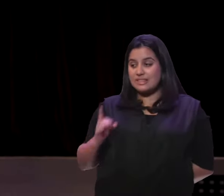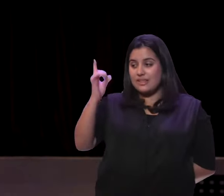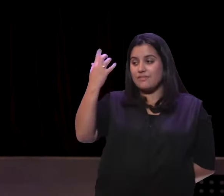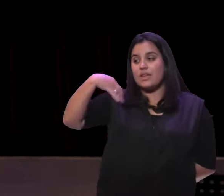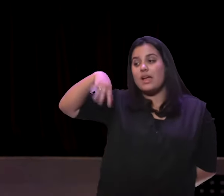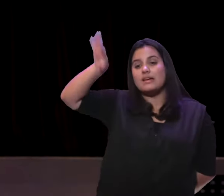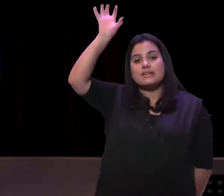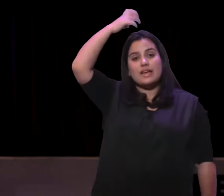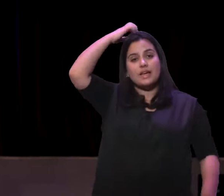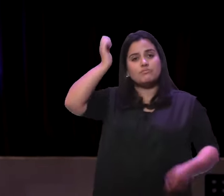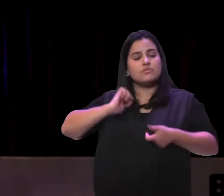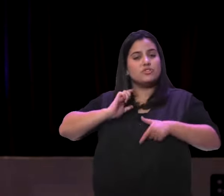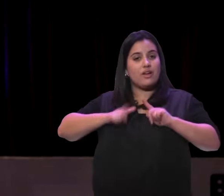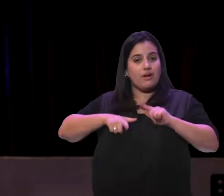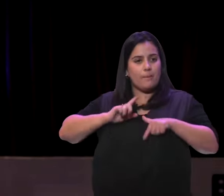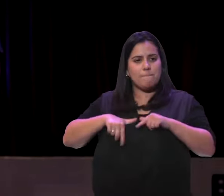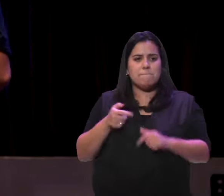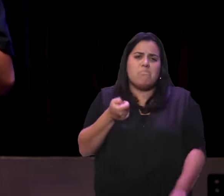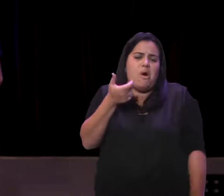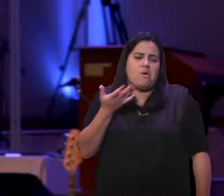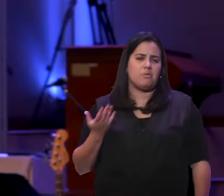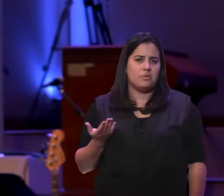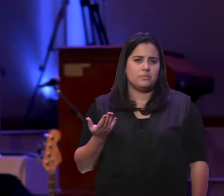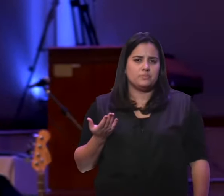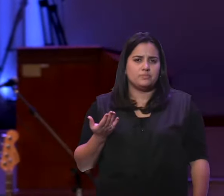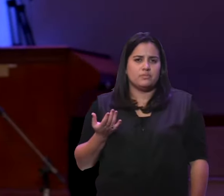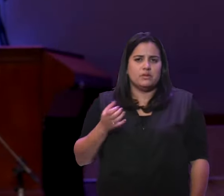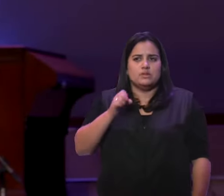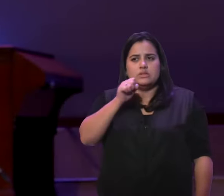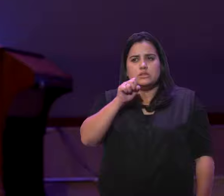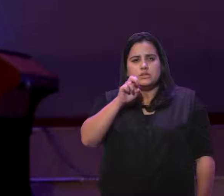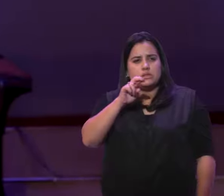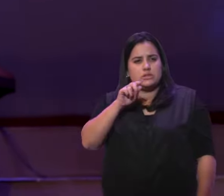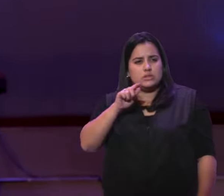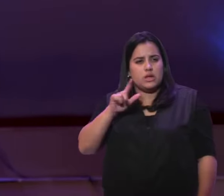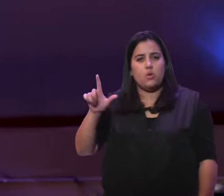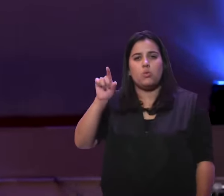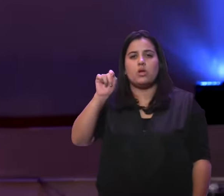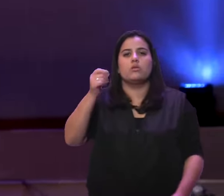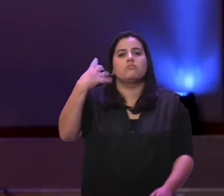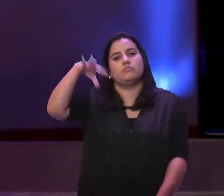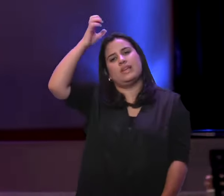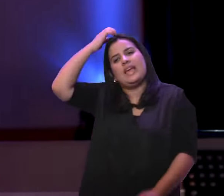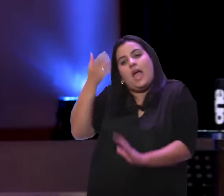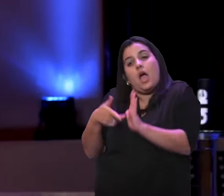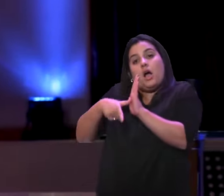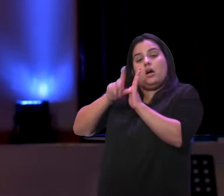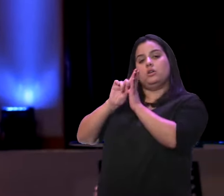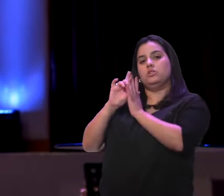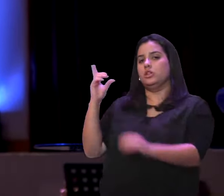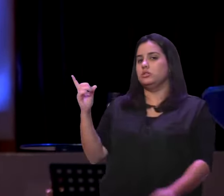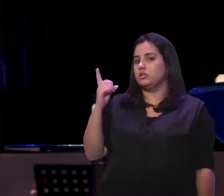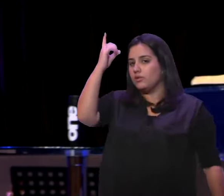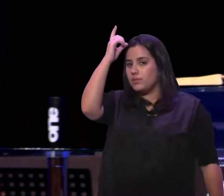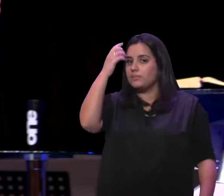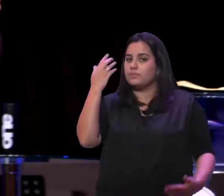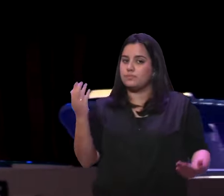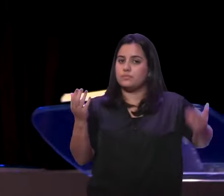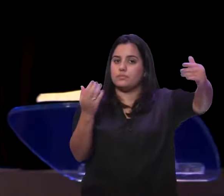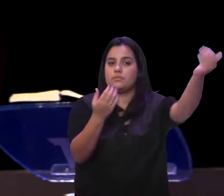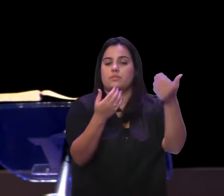Israel há pouco tempo. Saul era o rei antecessor a Davi, e a